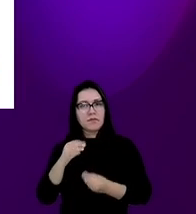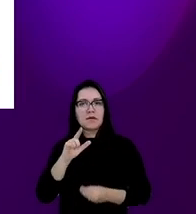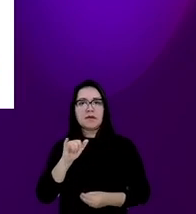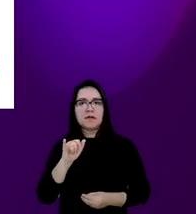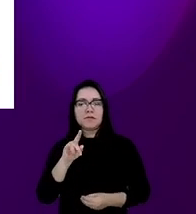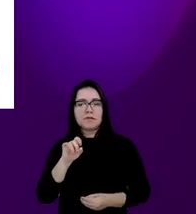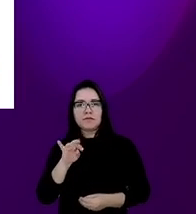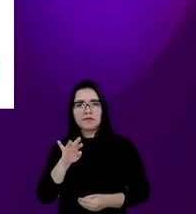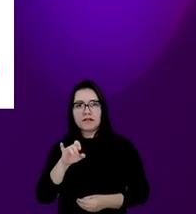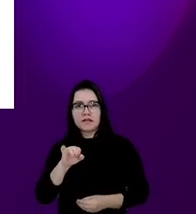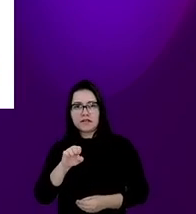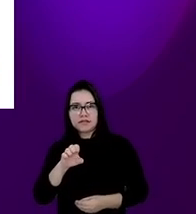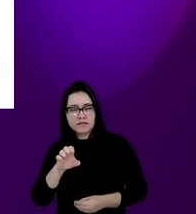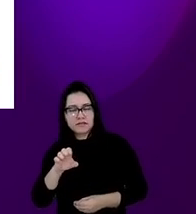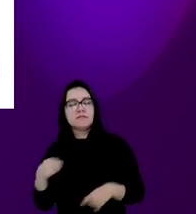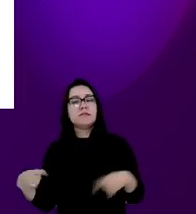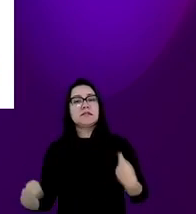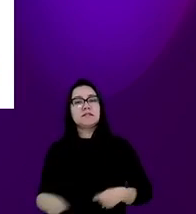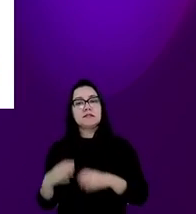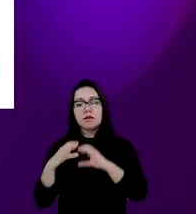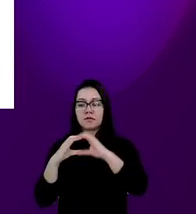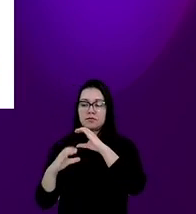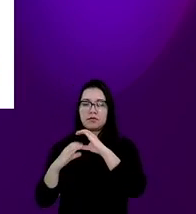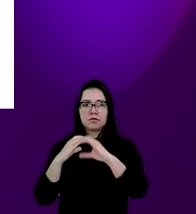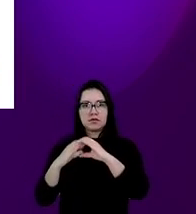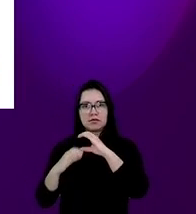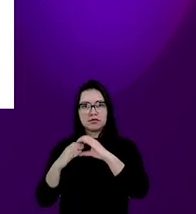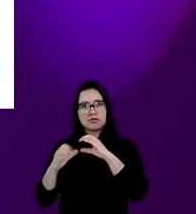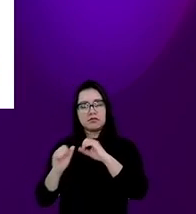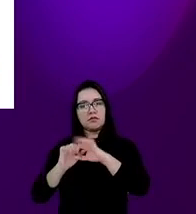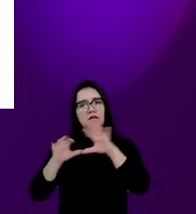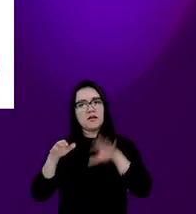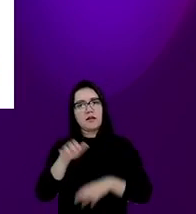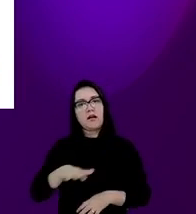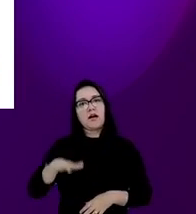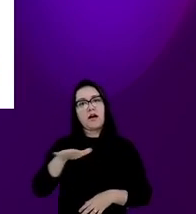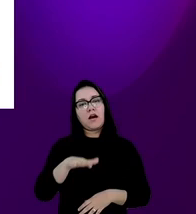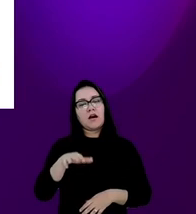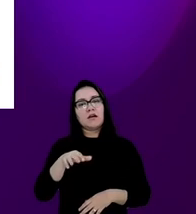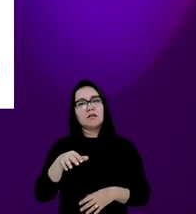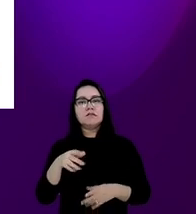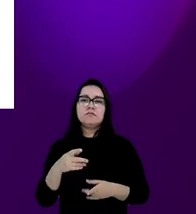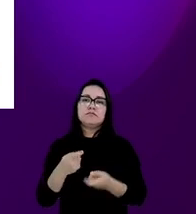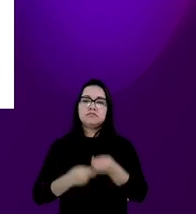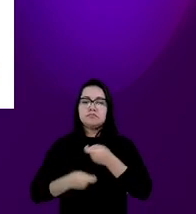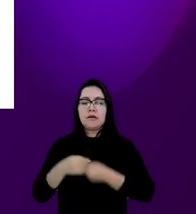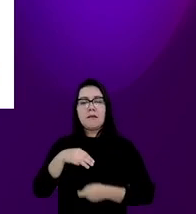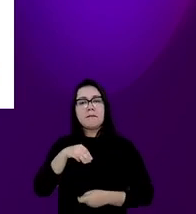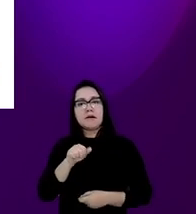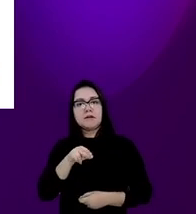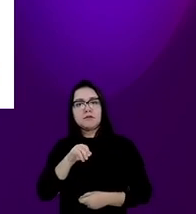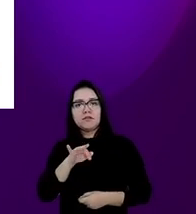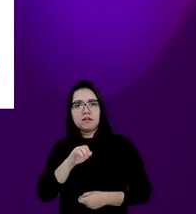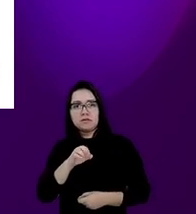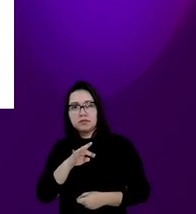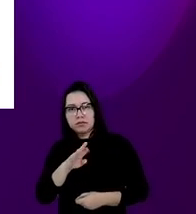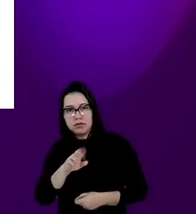deve manter uma comunicação com a área de manufatura e tem que estar